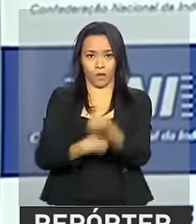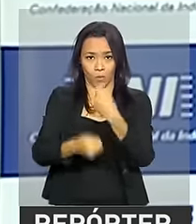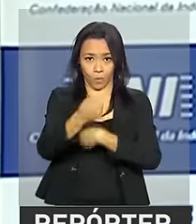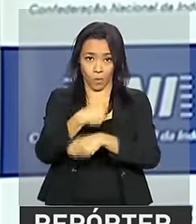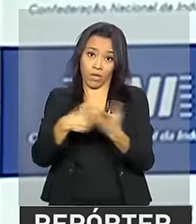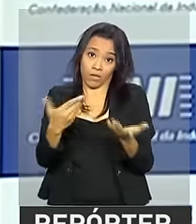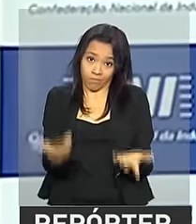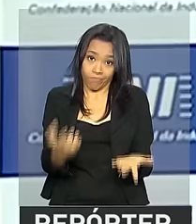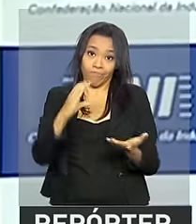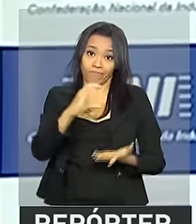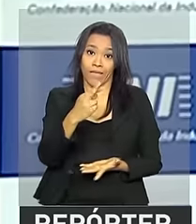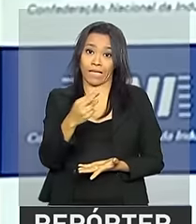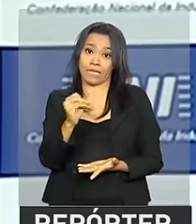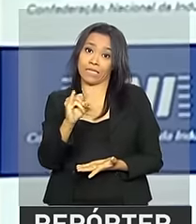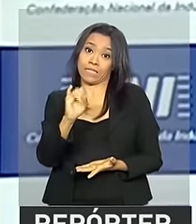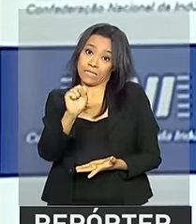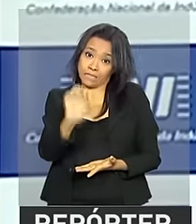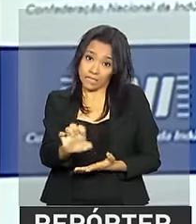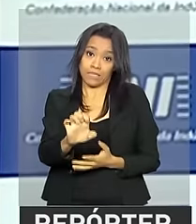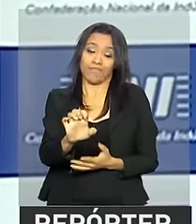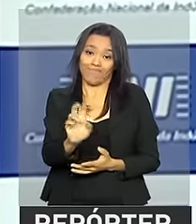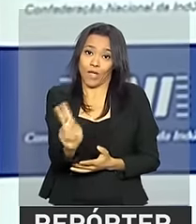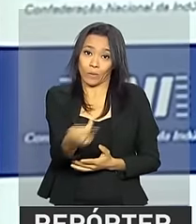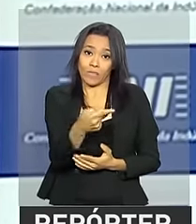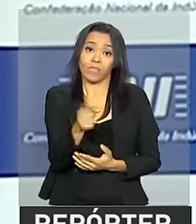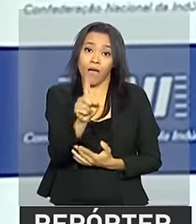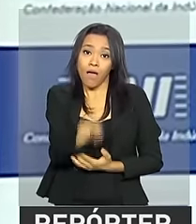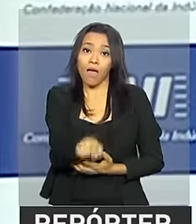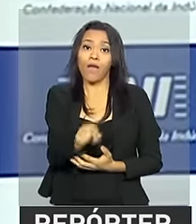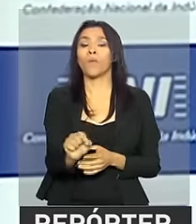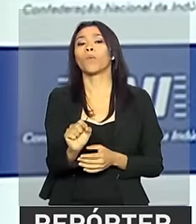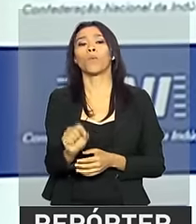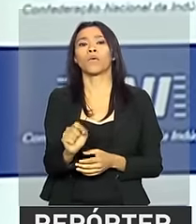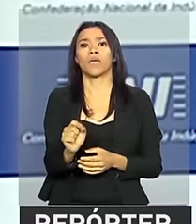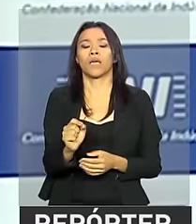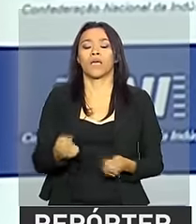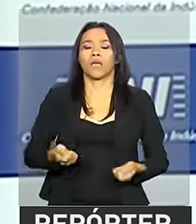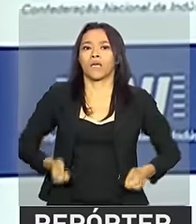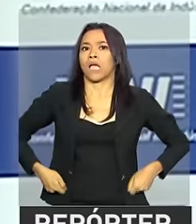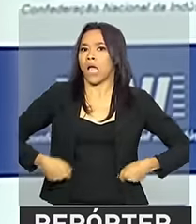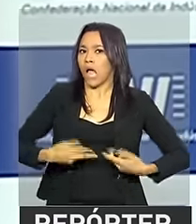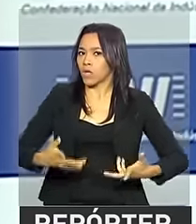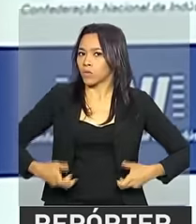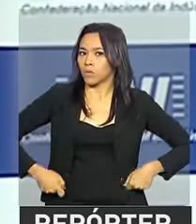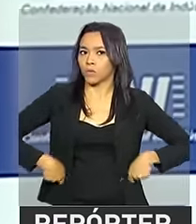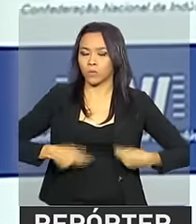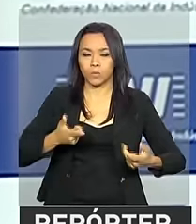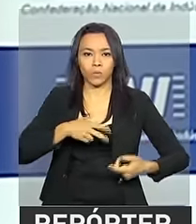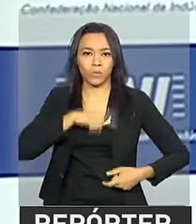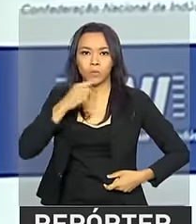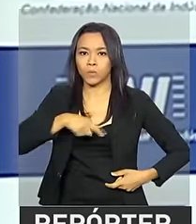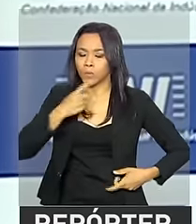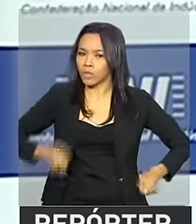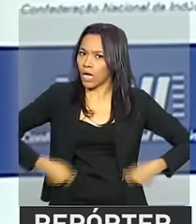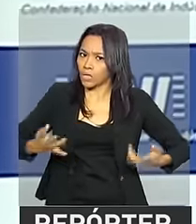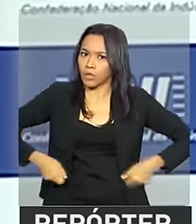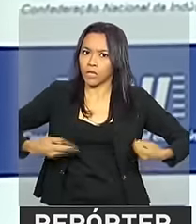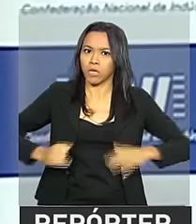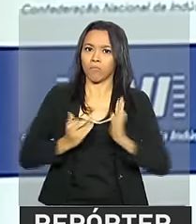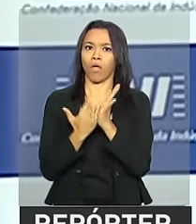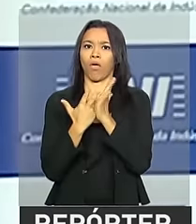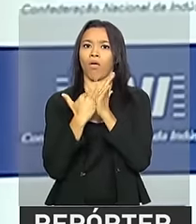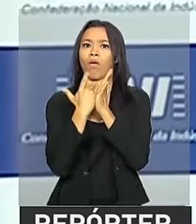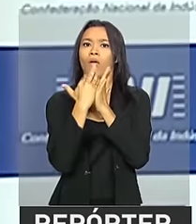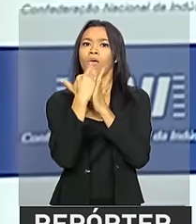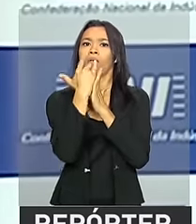já vivida pelo Brasil, a causa central é o crescimento dos gastos públicos, o crescimento insustentável dos gastos